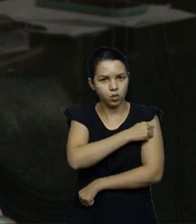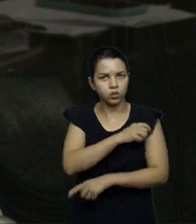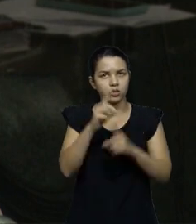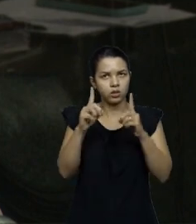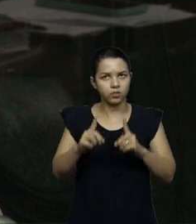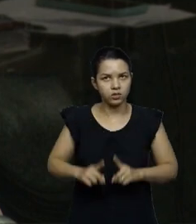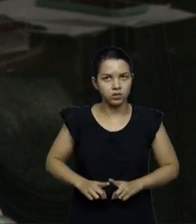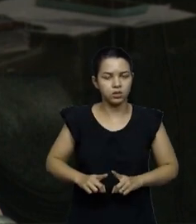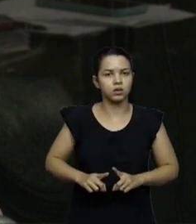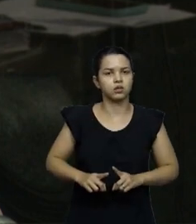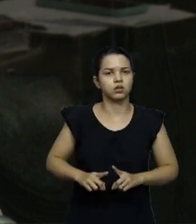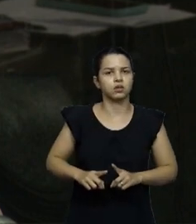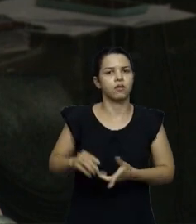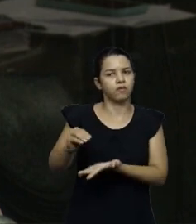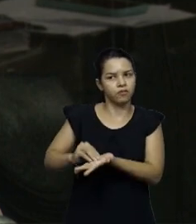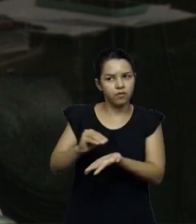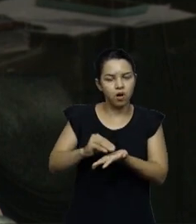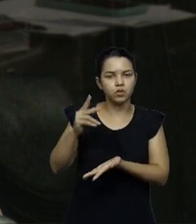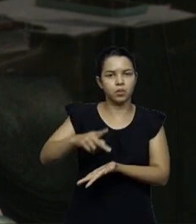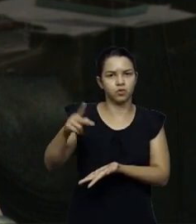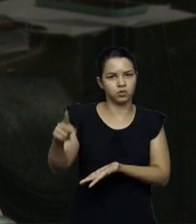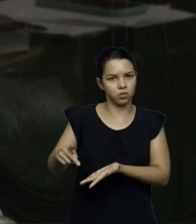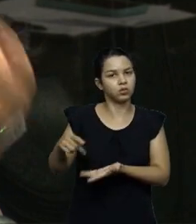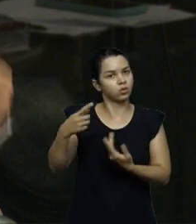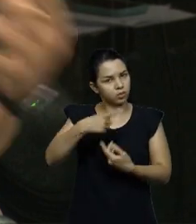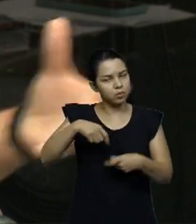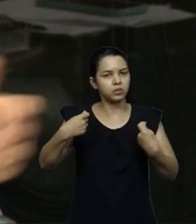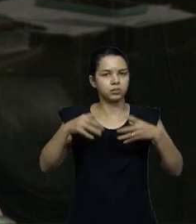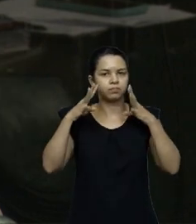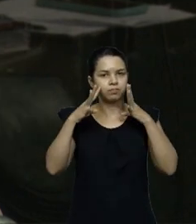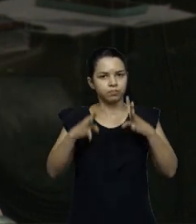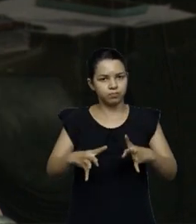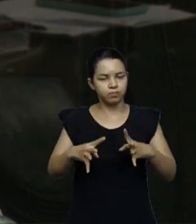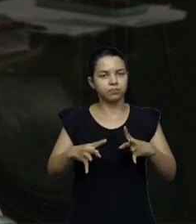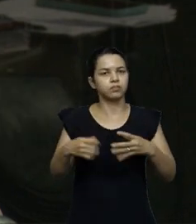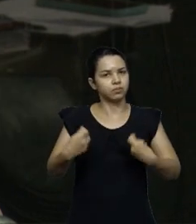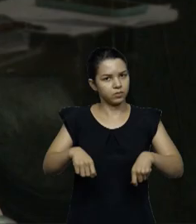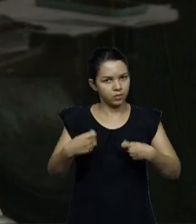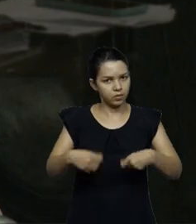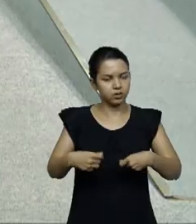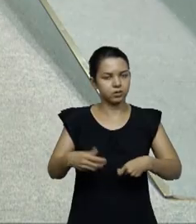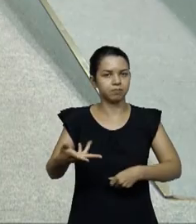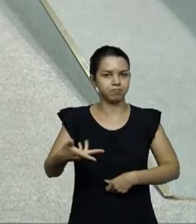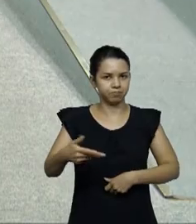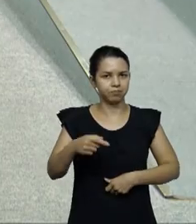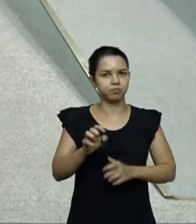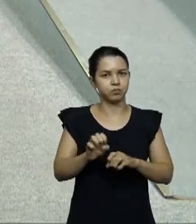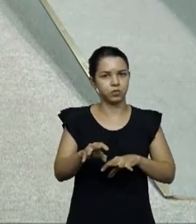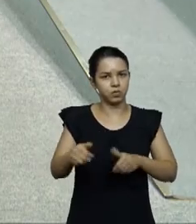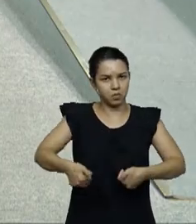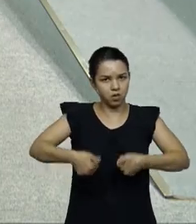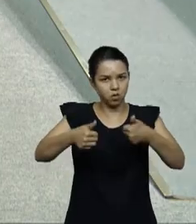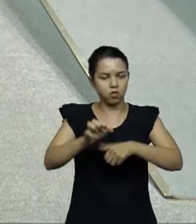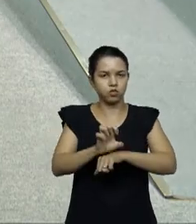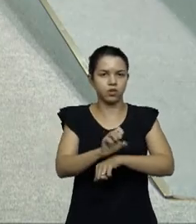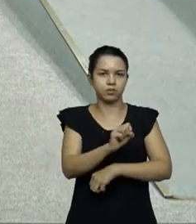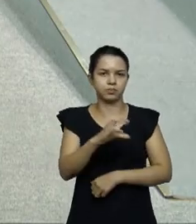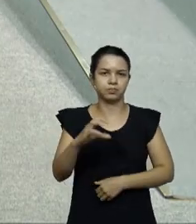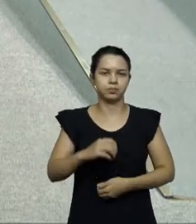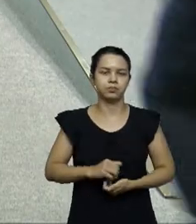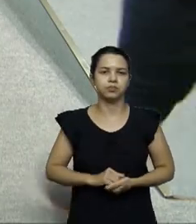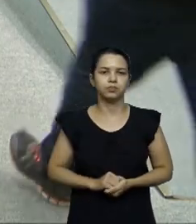vamos rever isso e vamos mudar 16861 para gente fazer uma educação melhor no estado Santa Catarina brigada diante